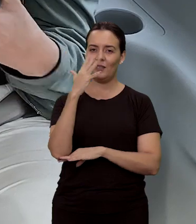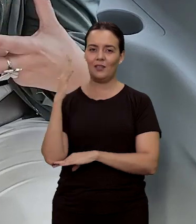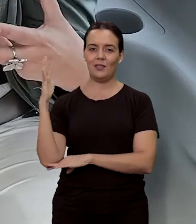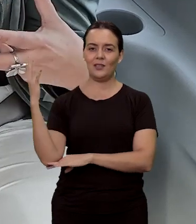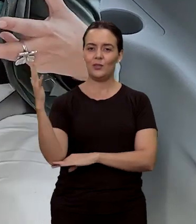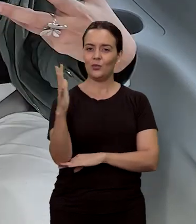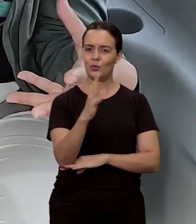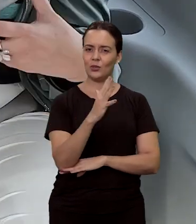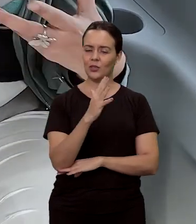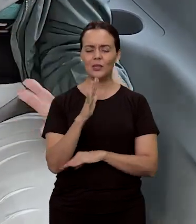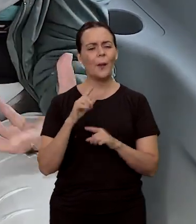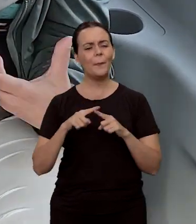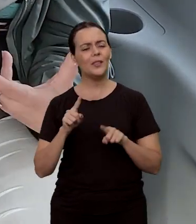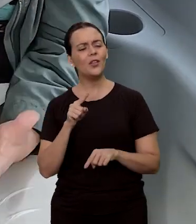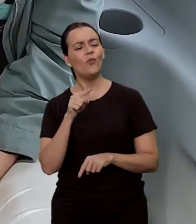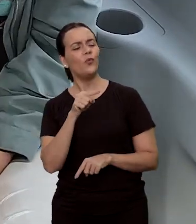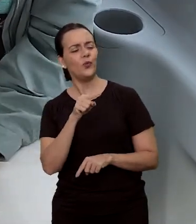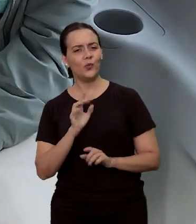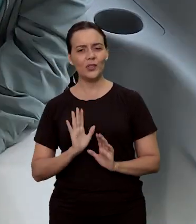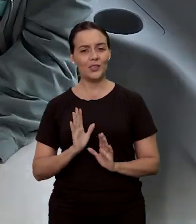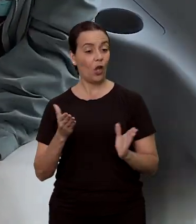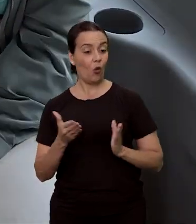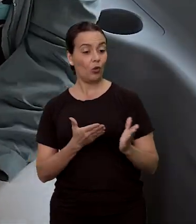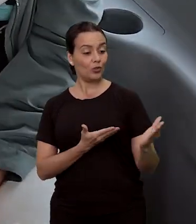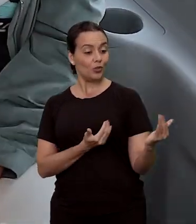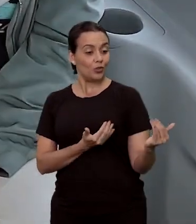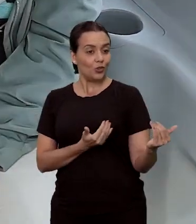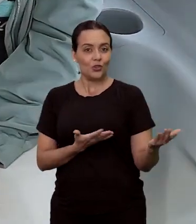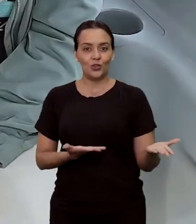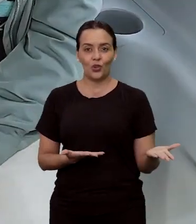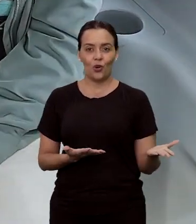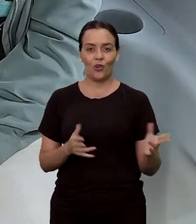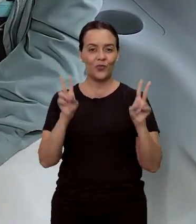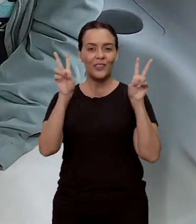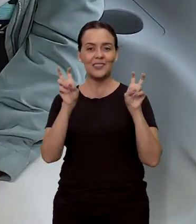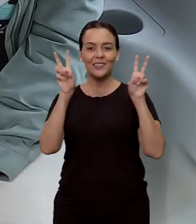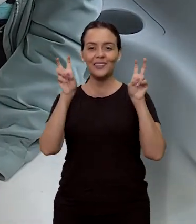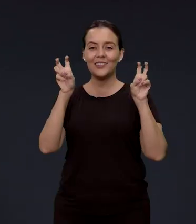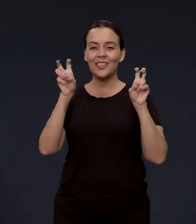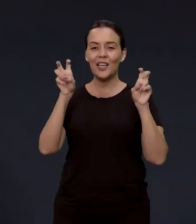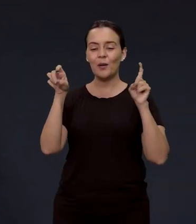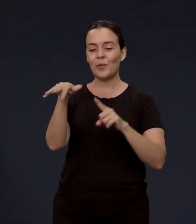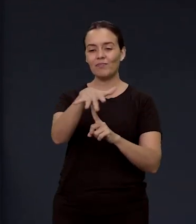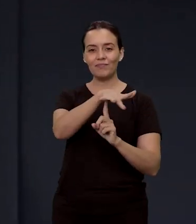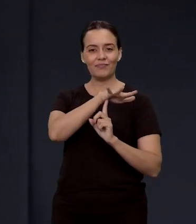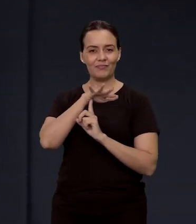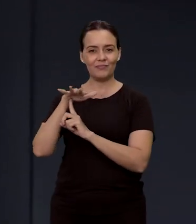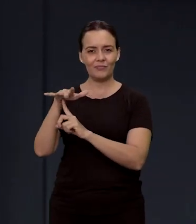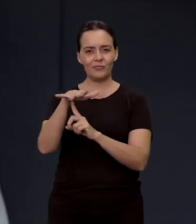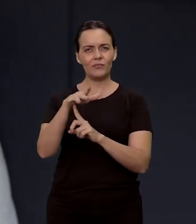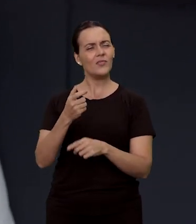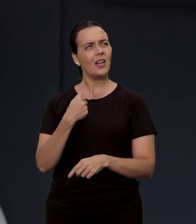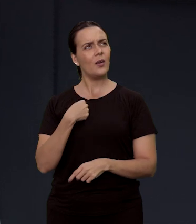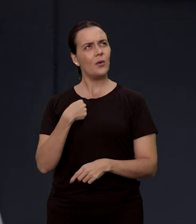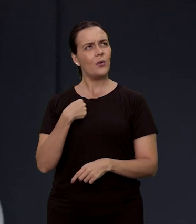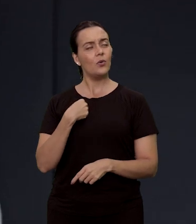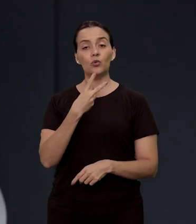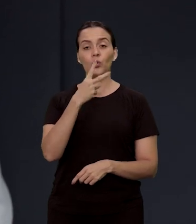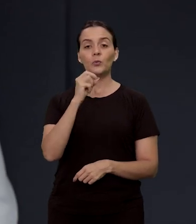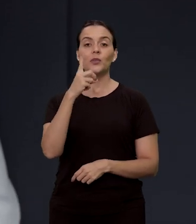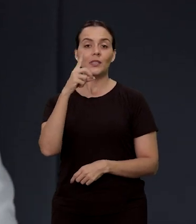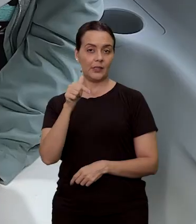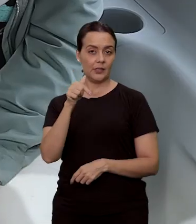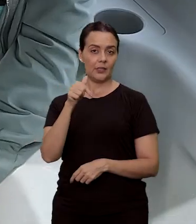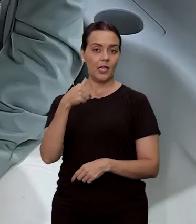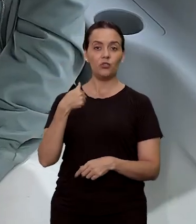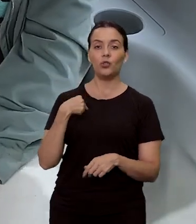vê isso hoje? Como é que é você, jovem, está falando de meio ambiente hoje? Eu, em 2017, estava